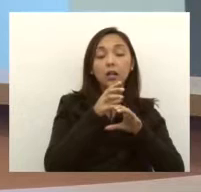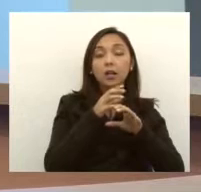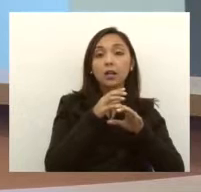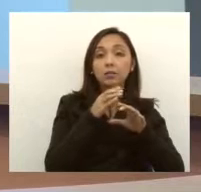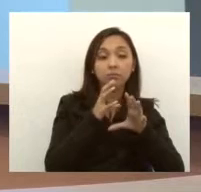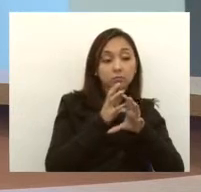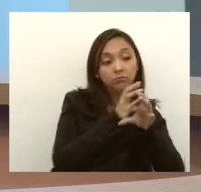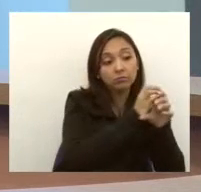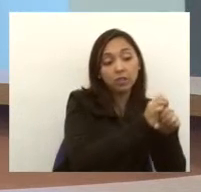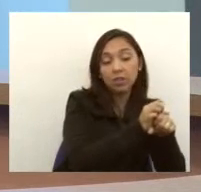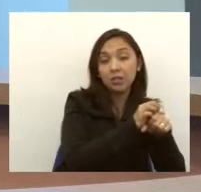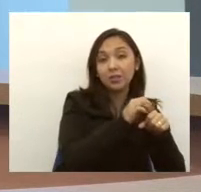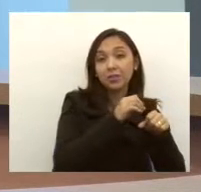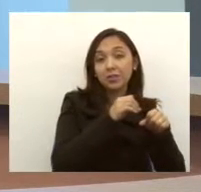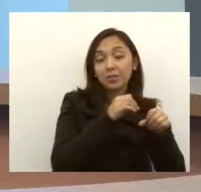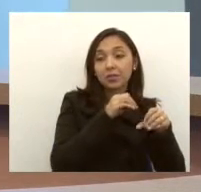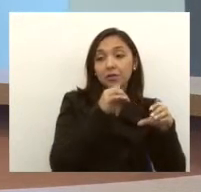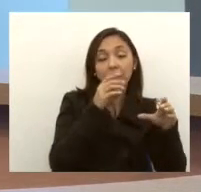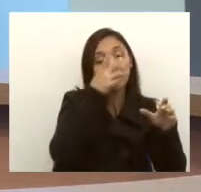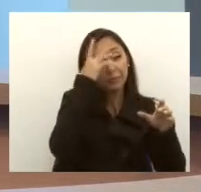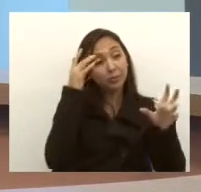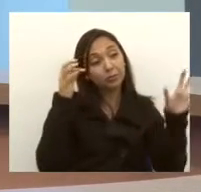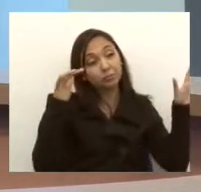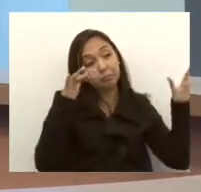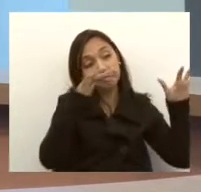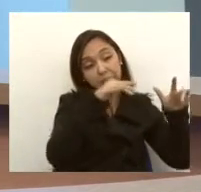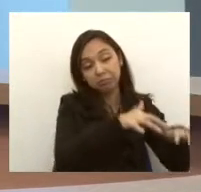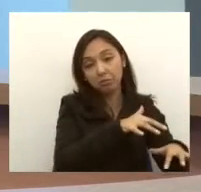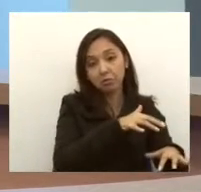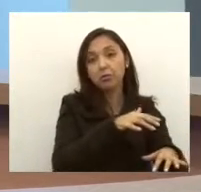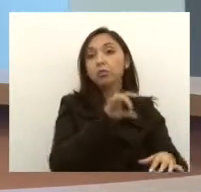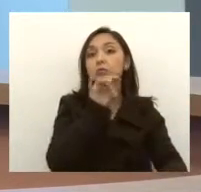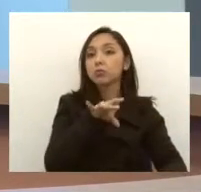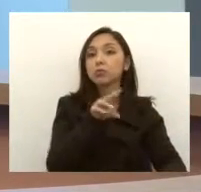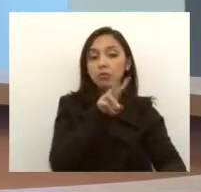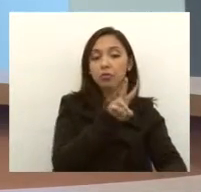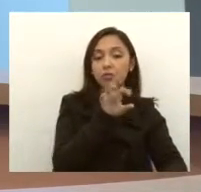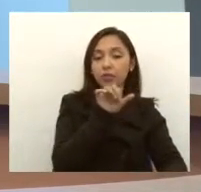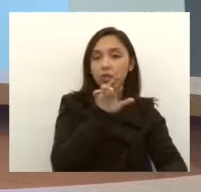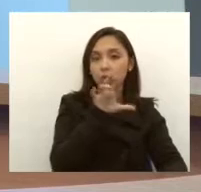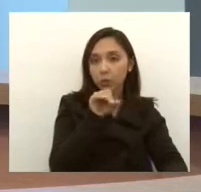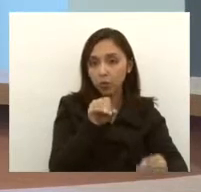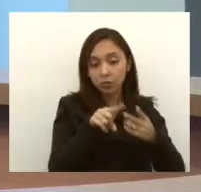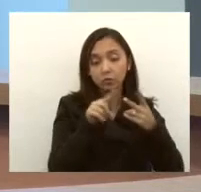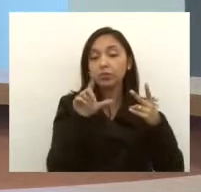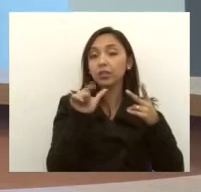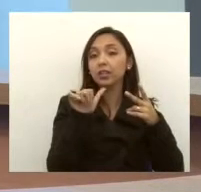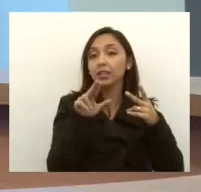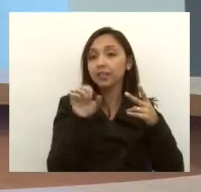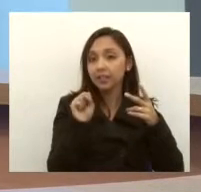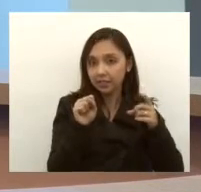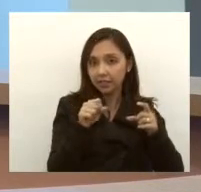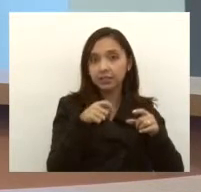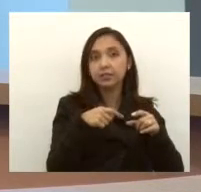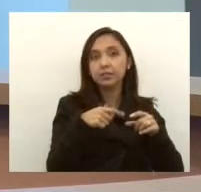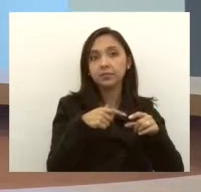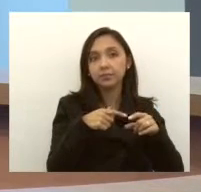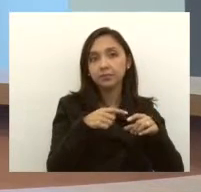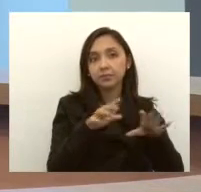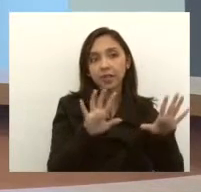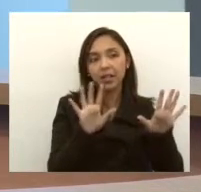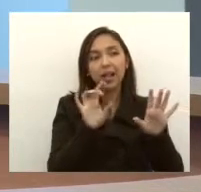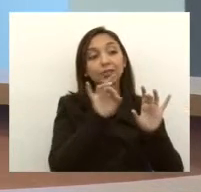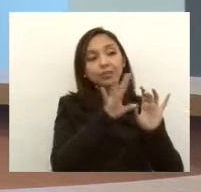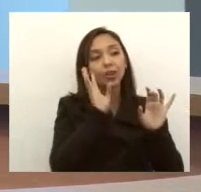grande da população ali, não só do Haroldo Veloso, mas do São João e do Lenise. Então estarei cobrando. Então ali não adianta